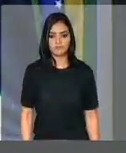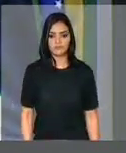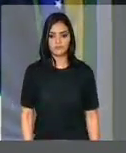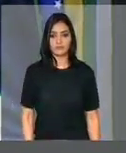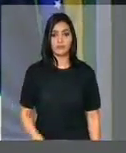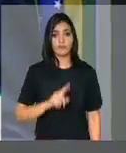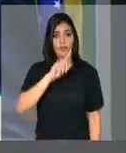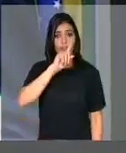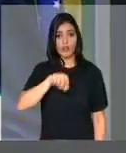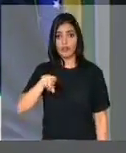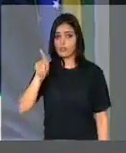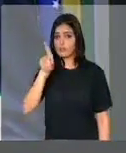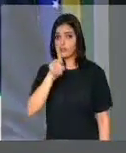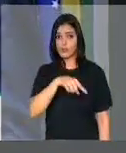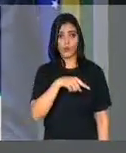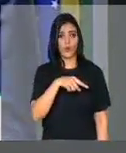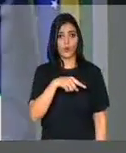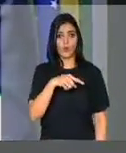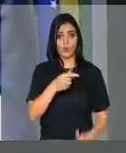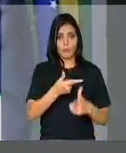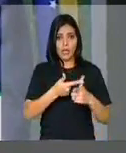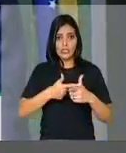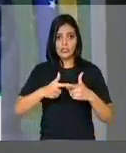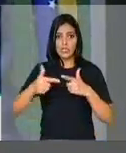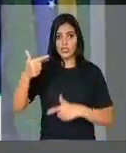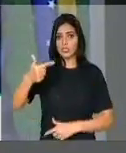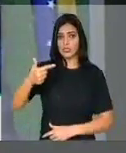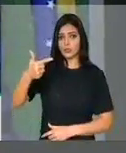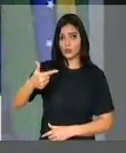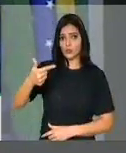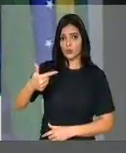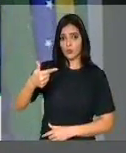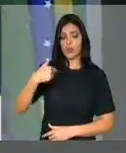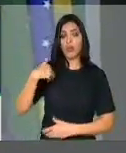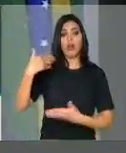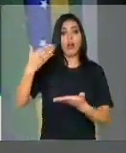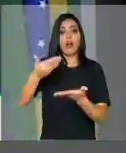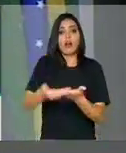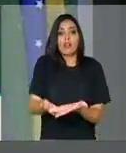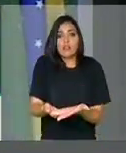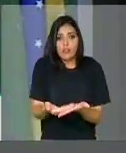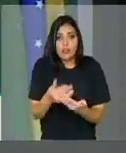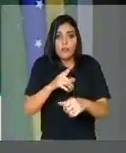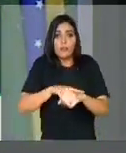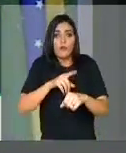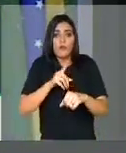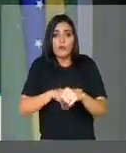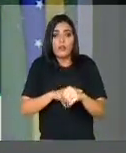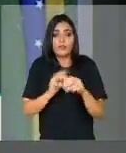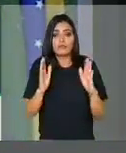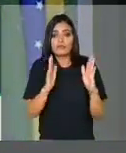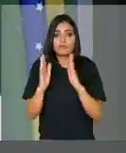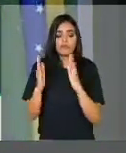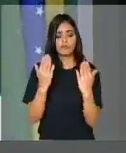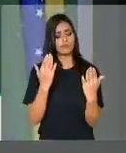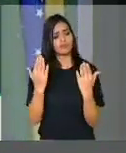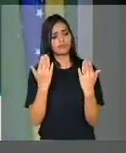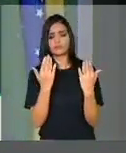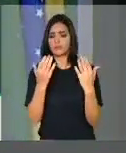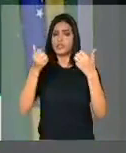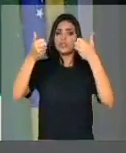e suspende a segunda parcela até que sejam prestados